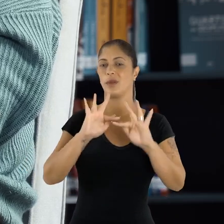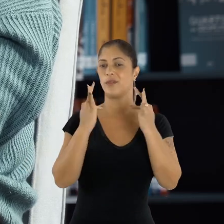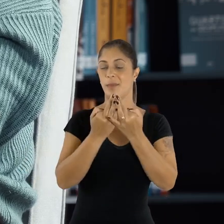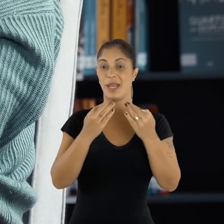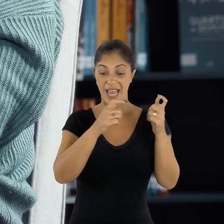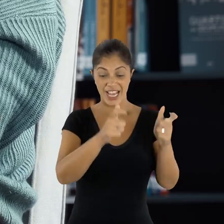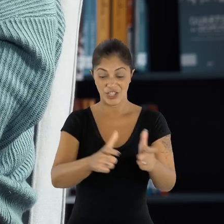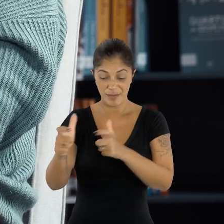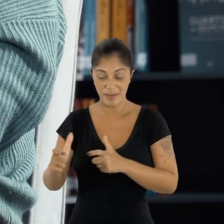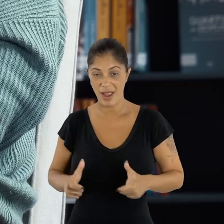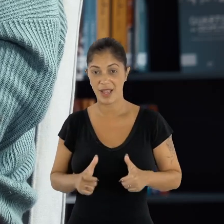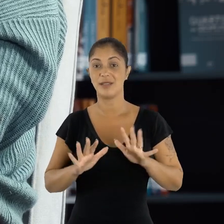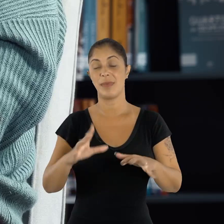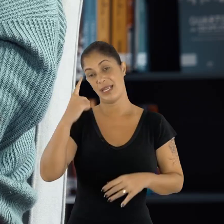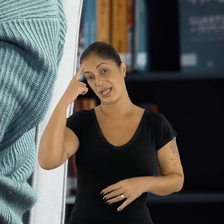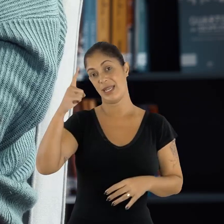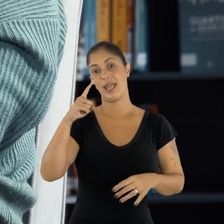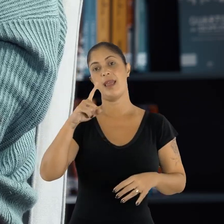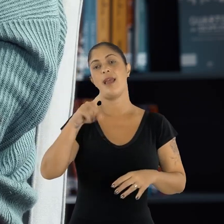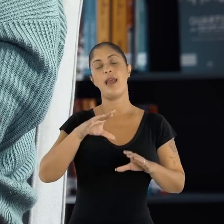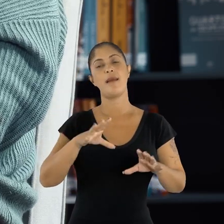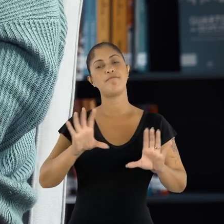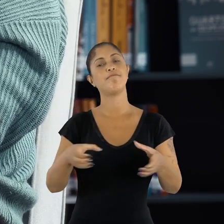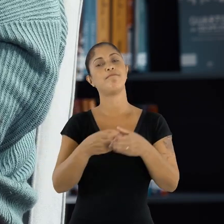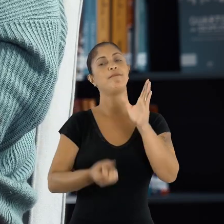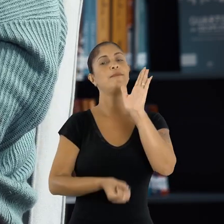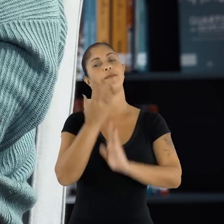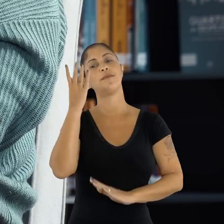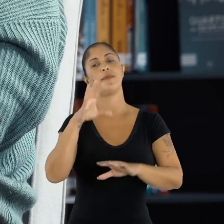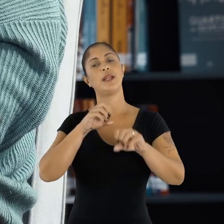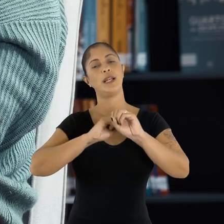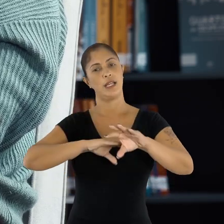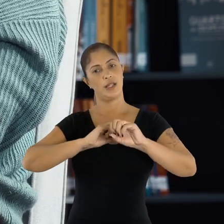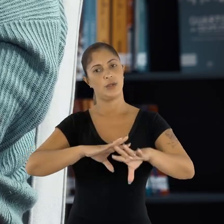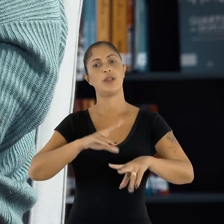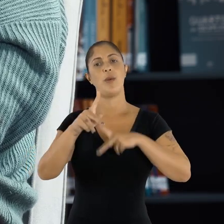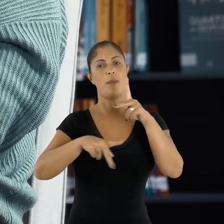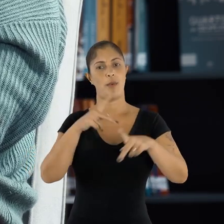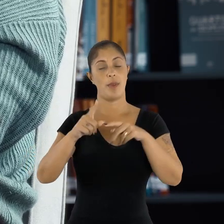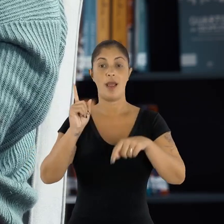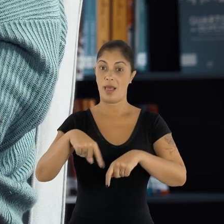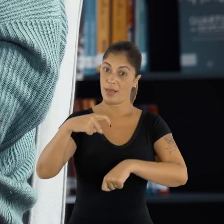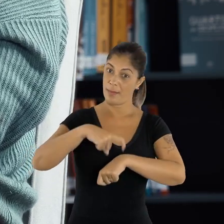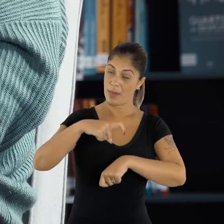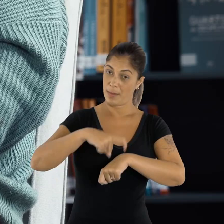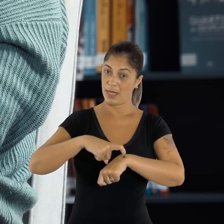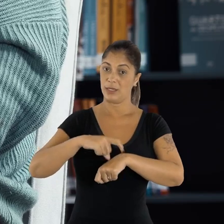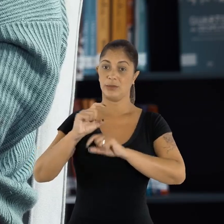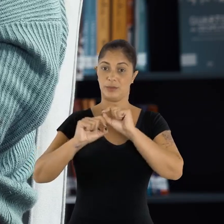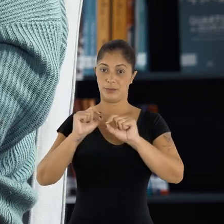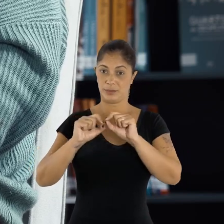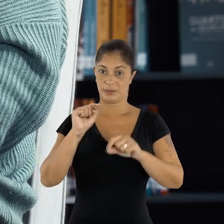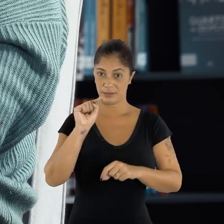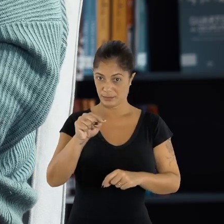Não tinha o mesmo espaço, mas a ideia de formação de comitês populares, ou a ideia de educação popular. Foi o momento em